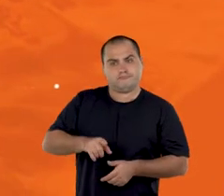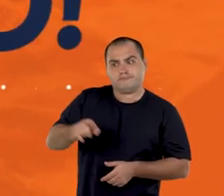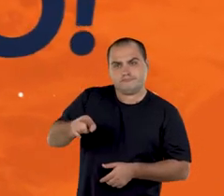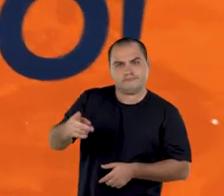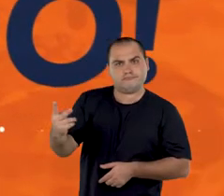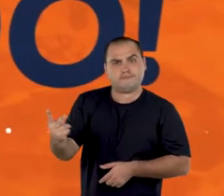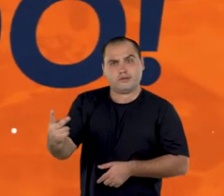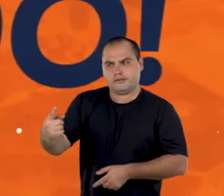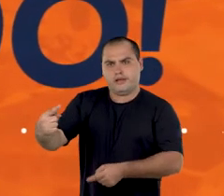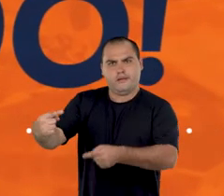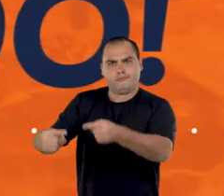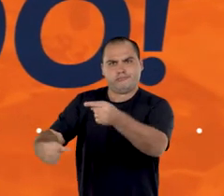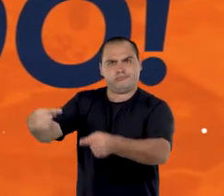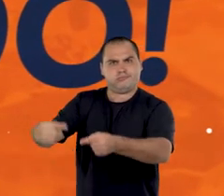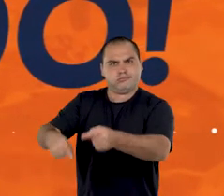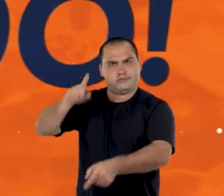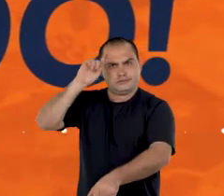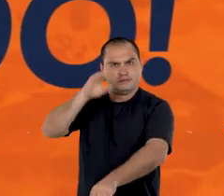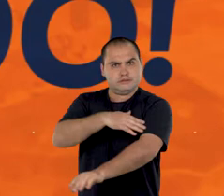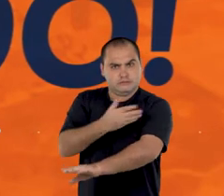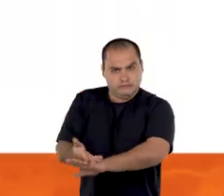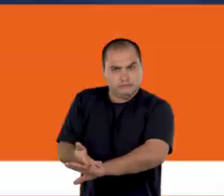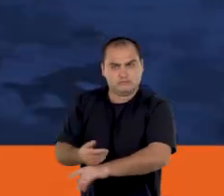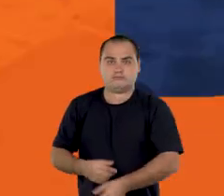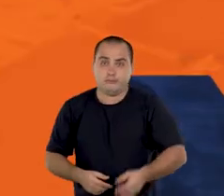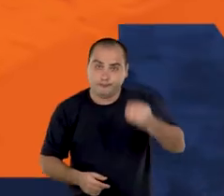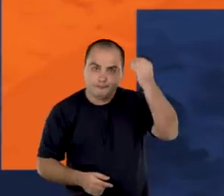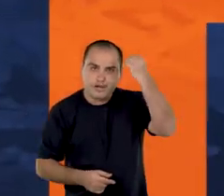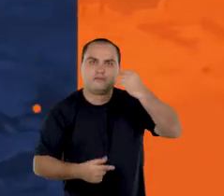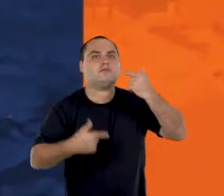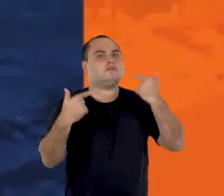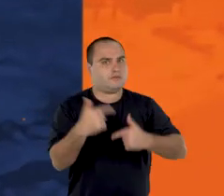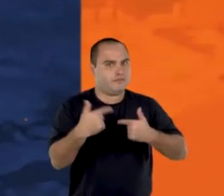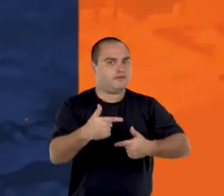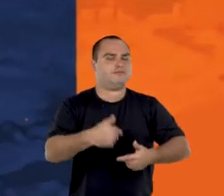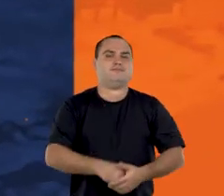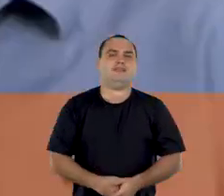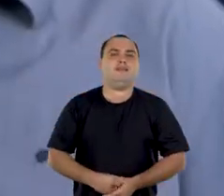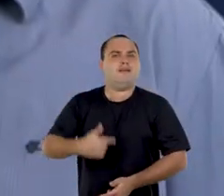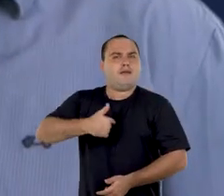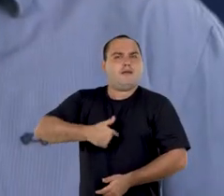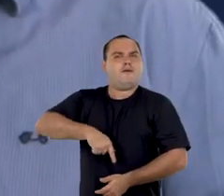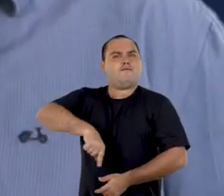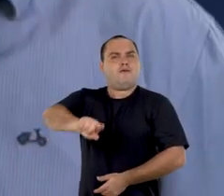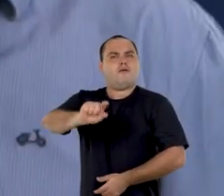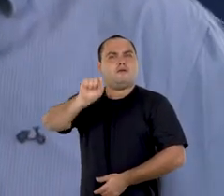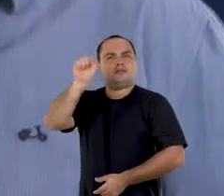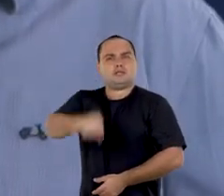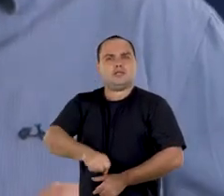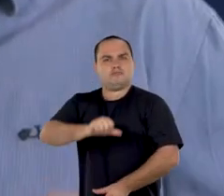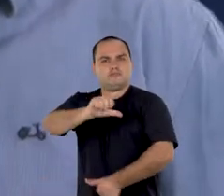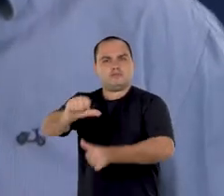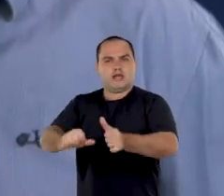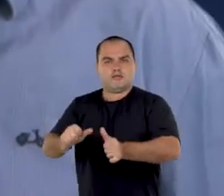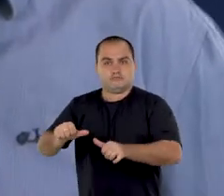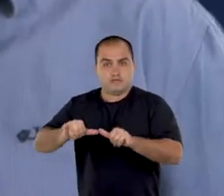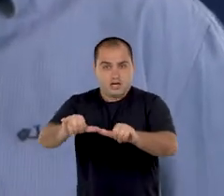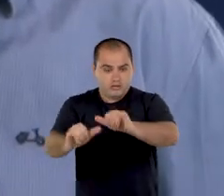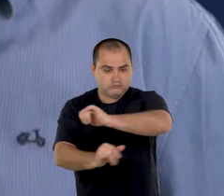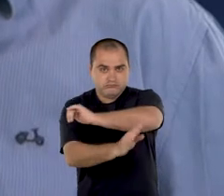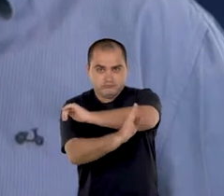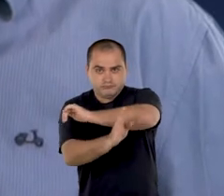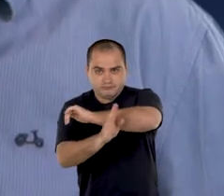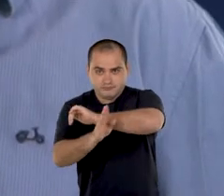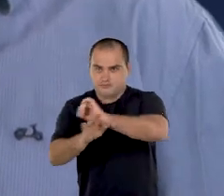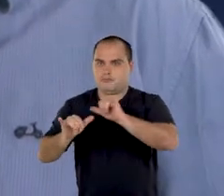Enquanto lá no outro lado, eles brigam o dia todo. Mafra trabalha. Vou revitalizar o mercado público e o